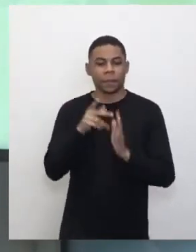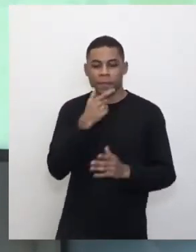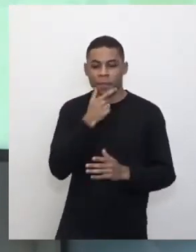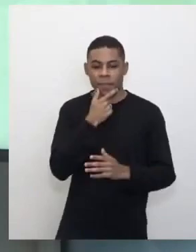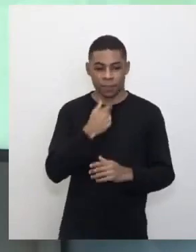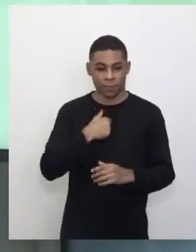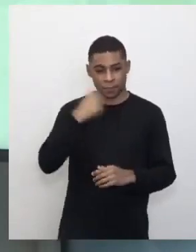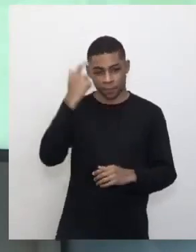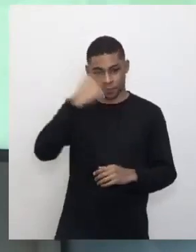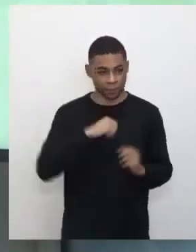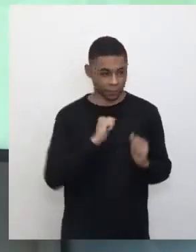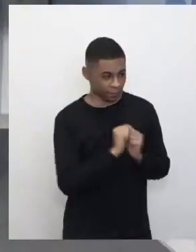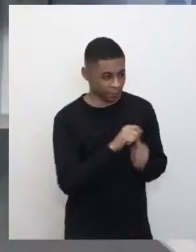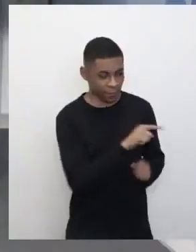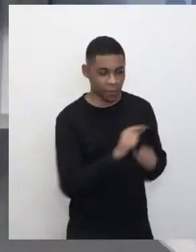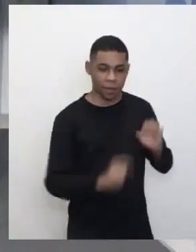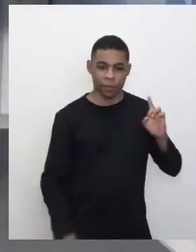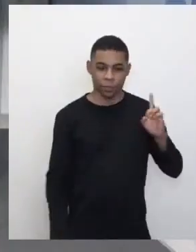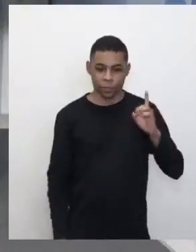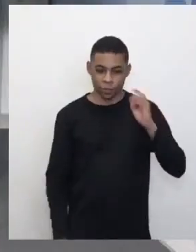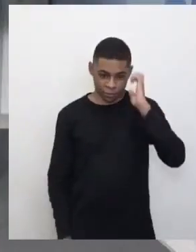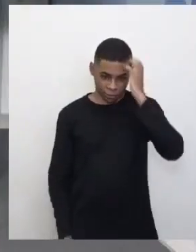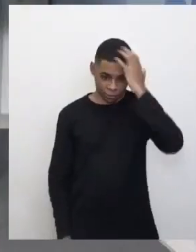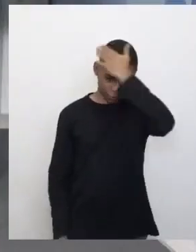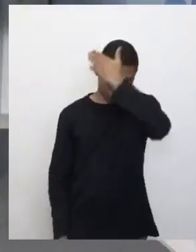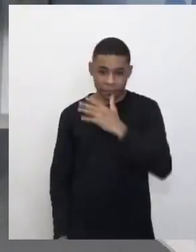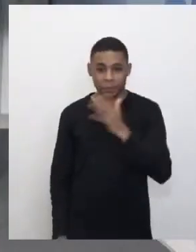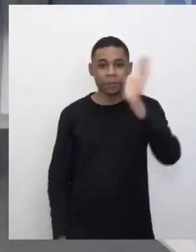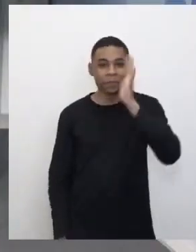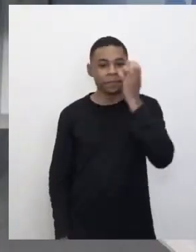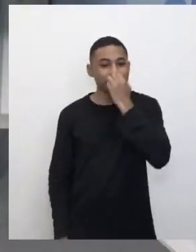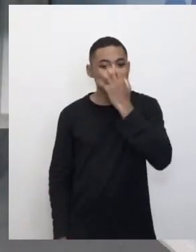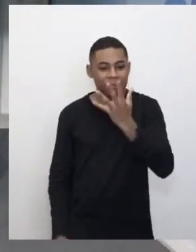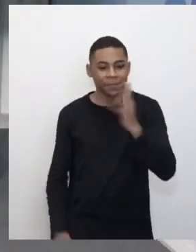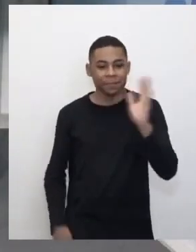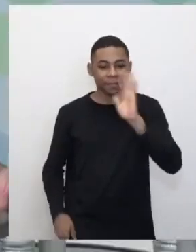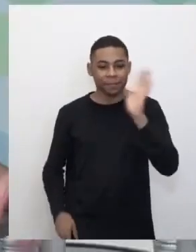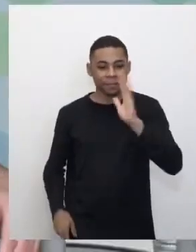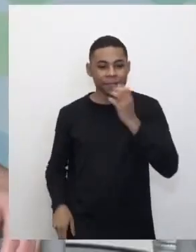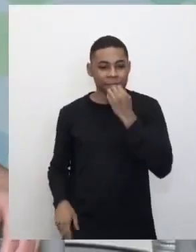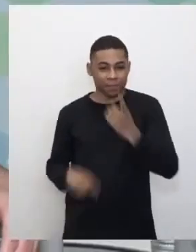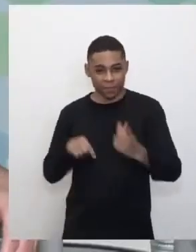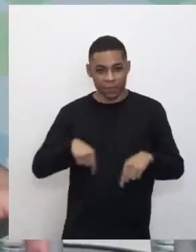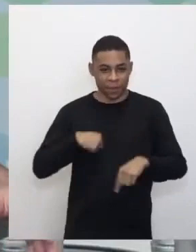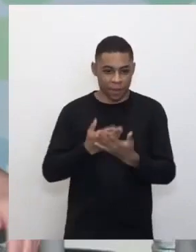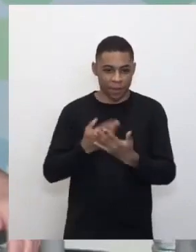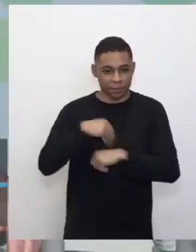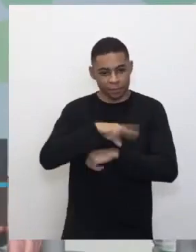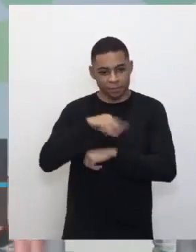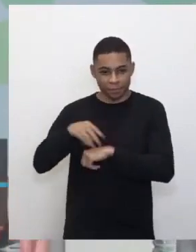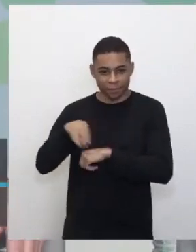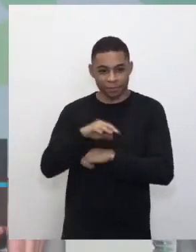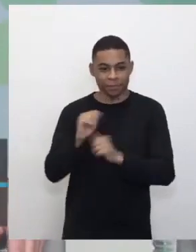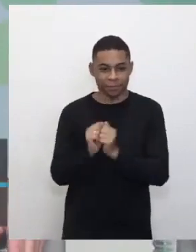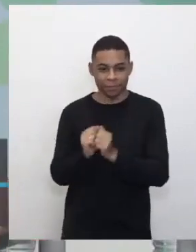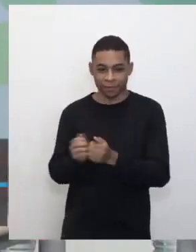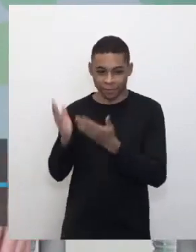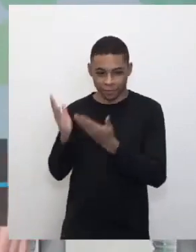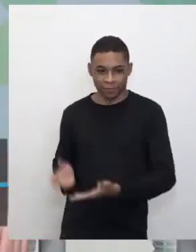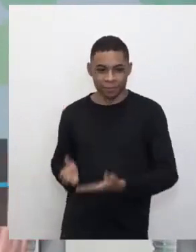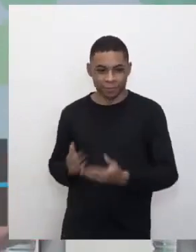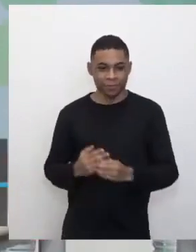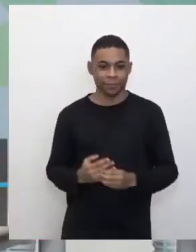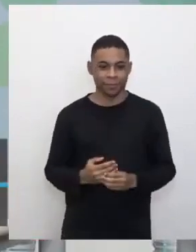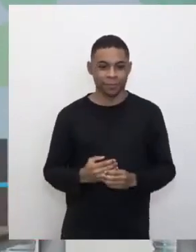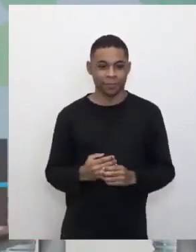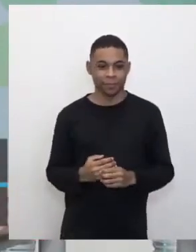me tonight, Ed. Hello everybody, I'll be the moderator today, and as usual, o moderador como sempre.